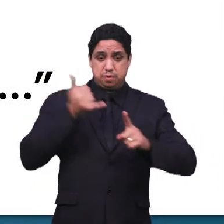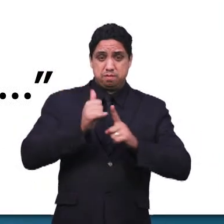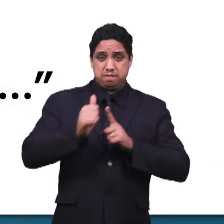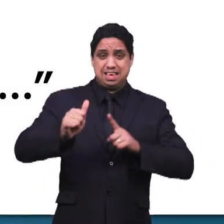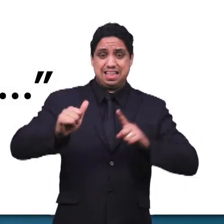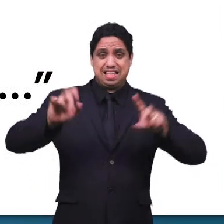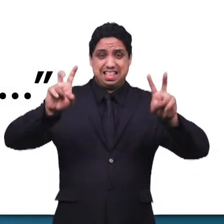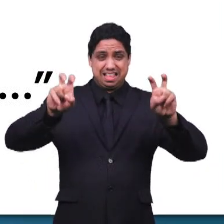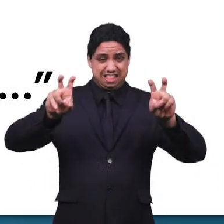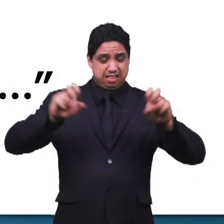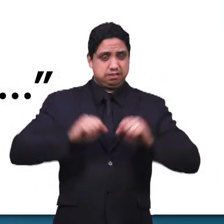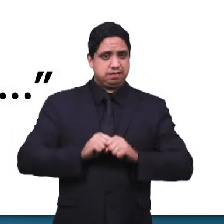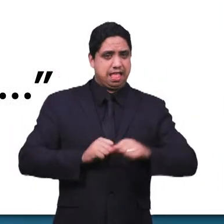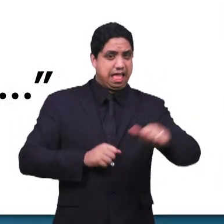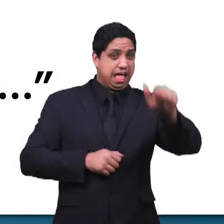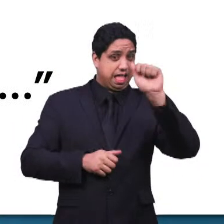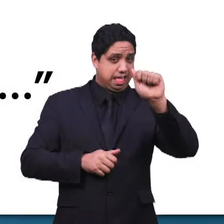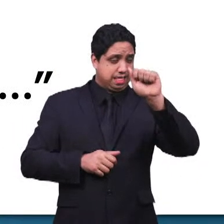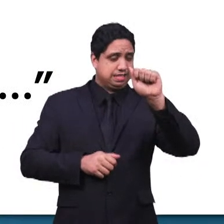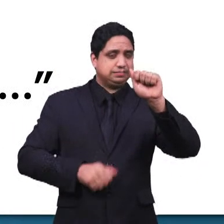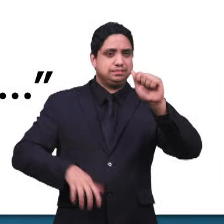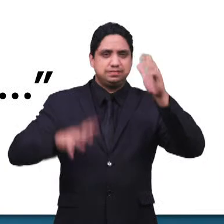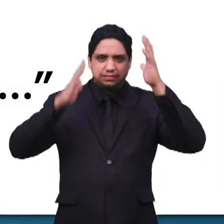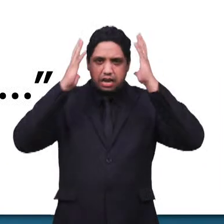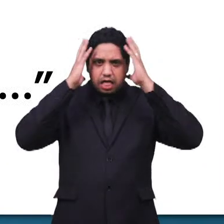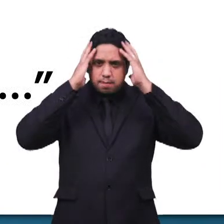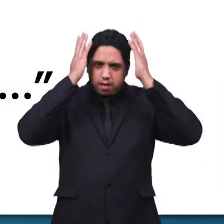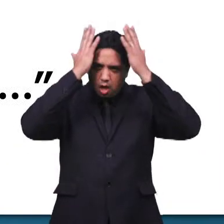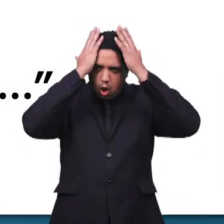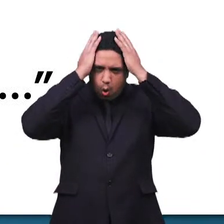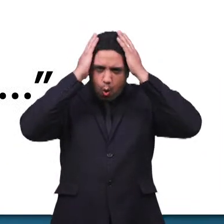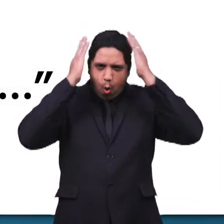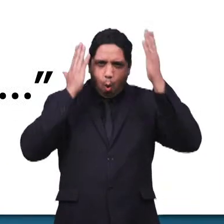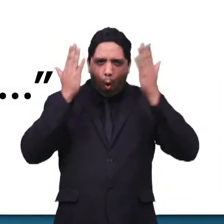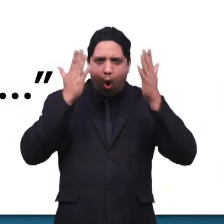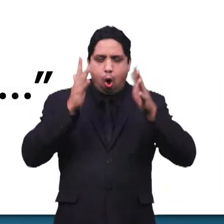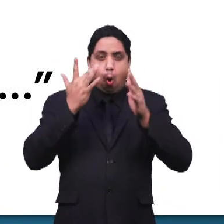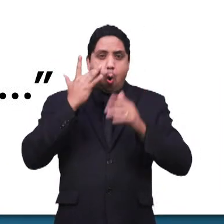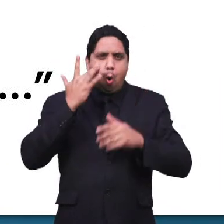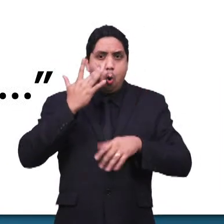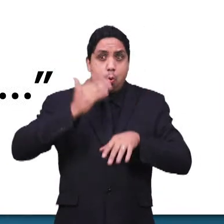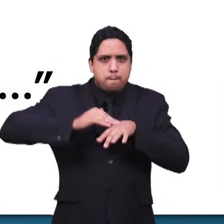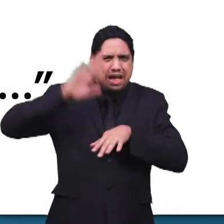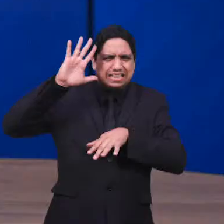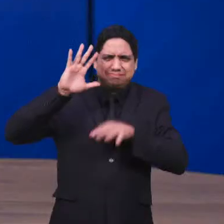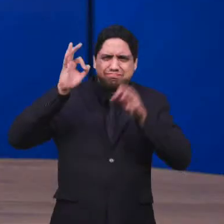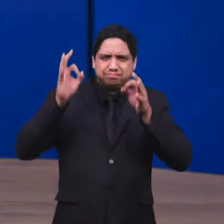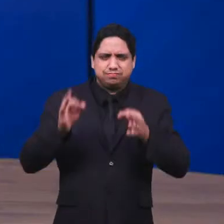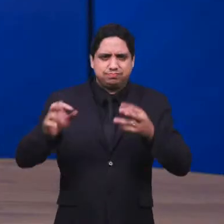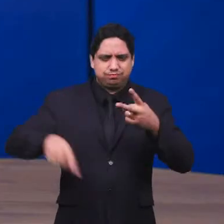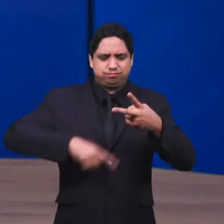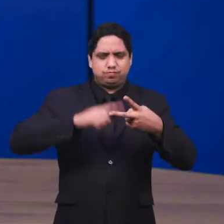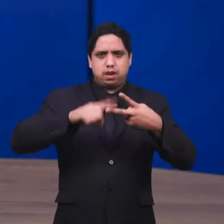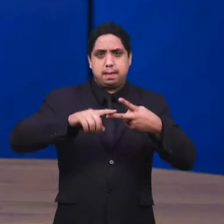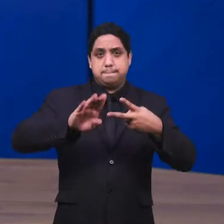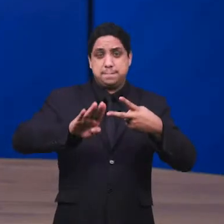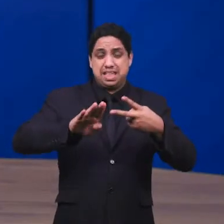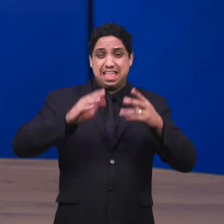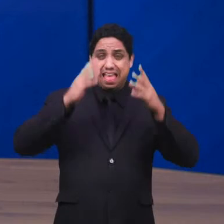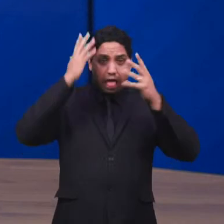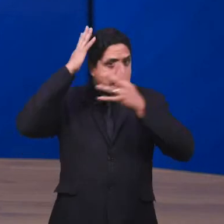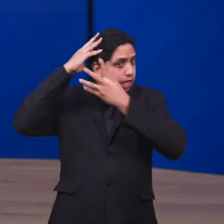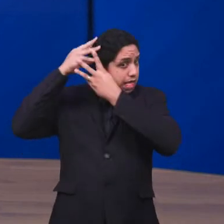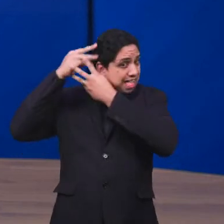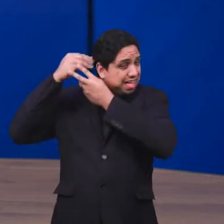A sua cabeça é como ouro mais apurado. Letra B, os seus cabelos são crespos. Vamos então à resposta a